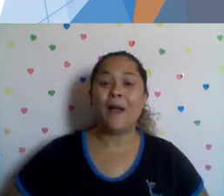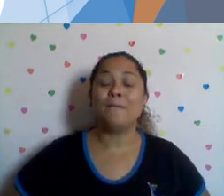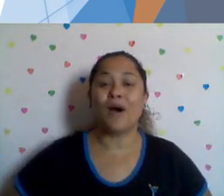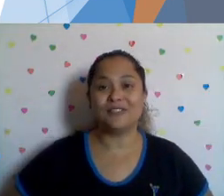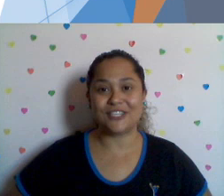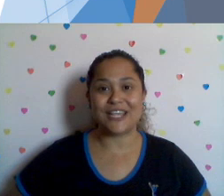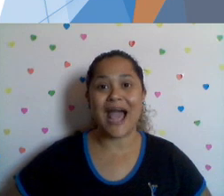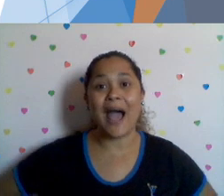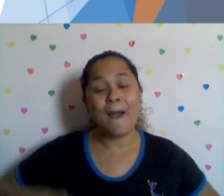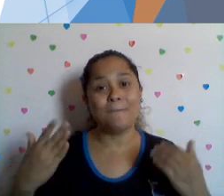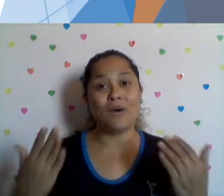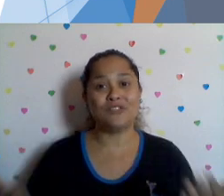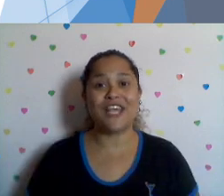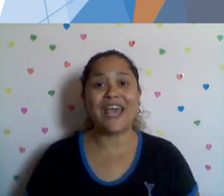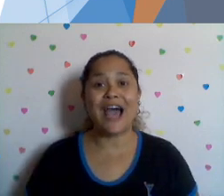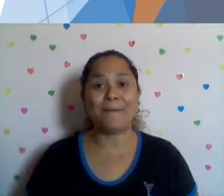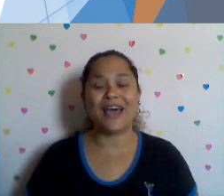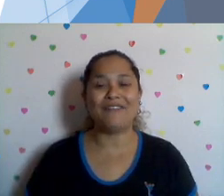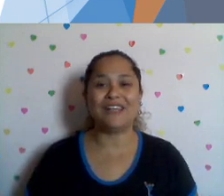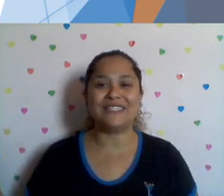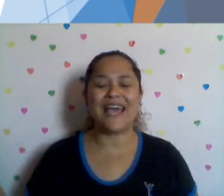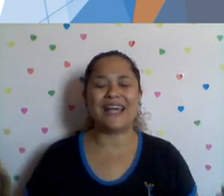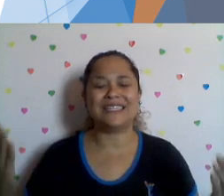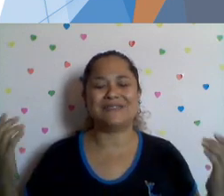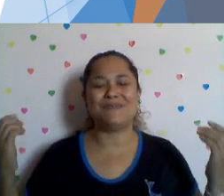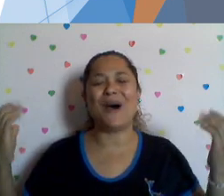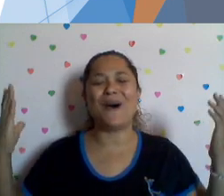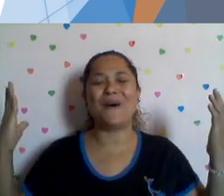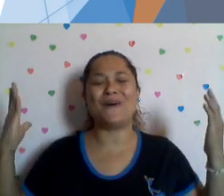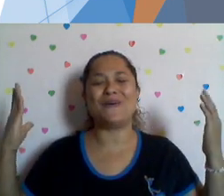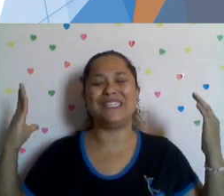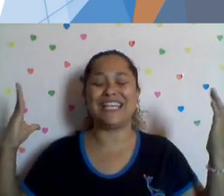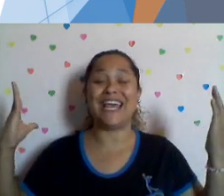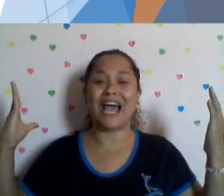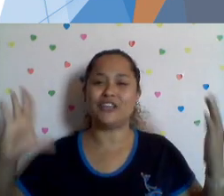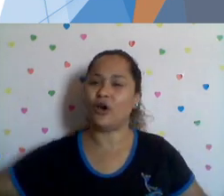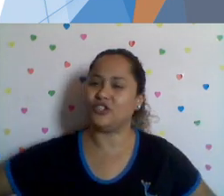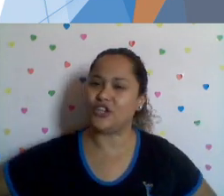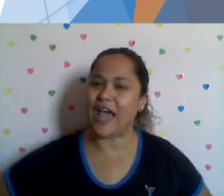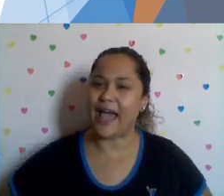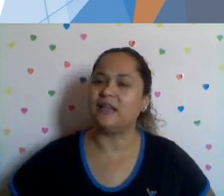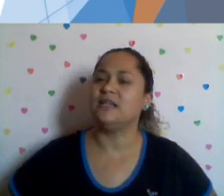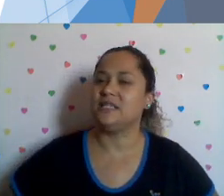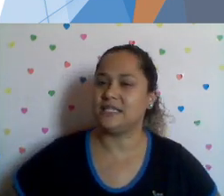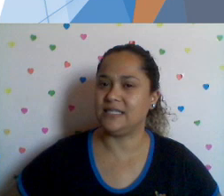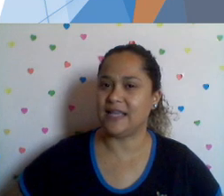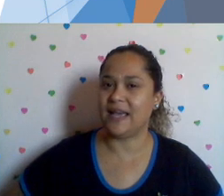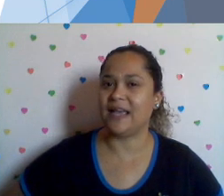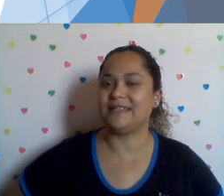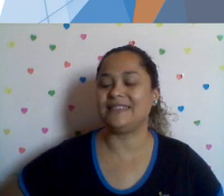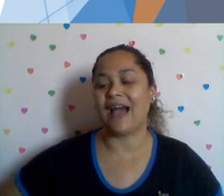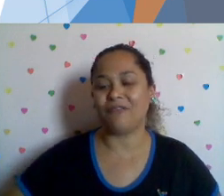despertou. Bom dia para vocês. Bom dia, e hoje é